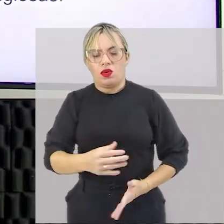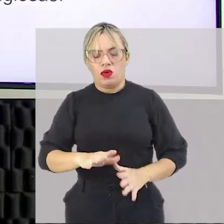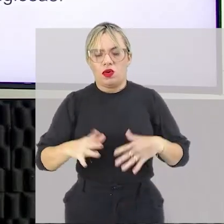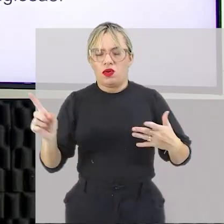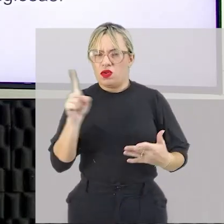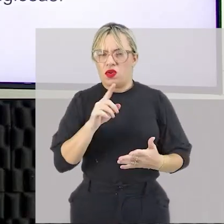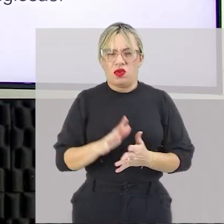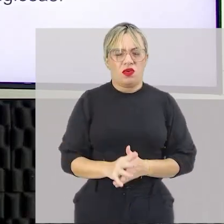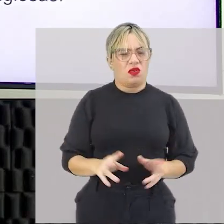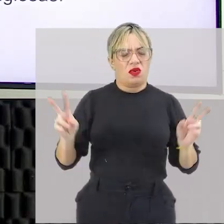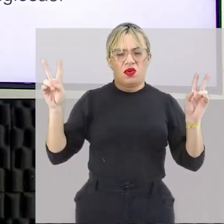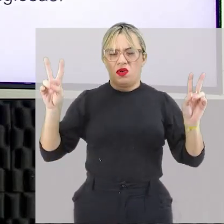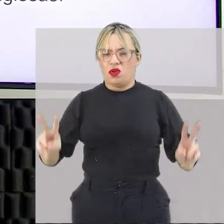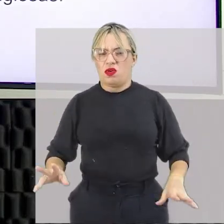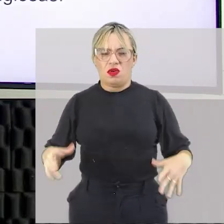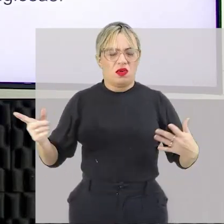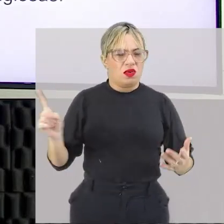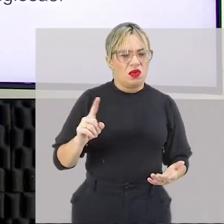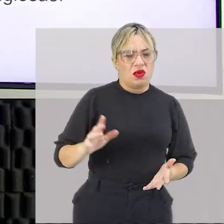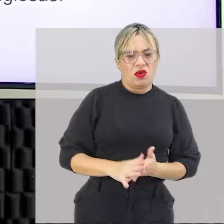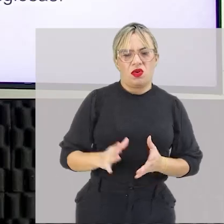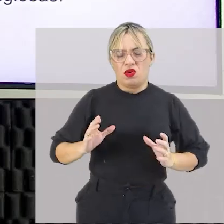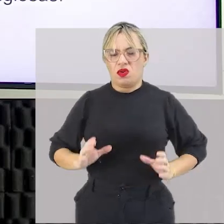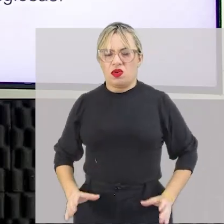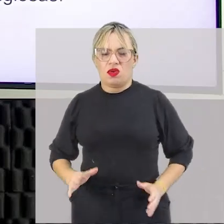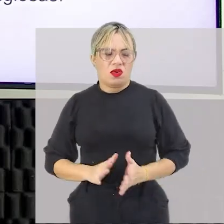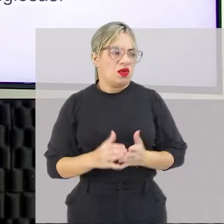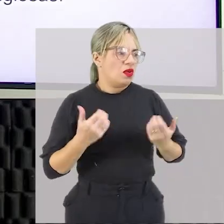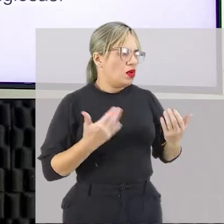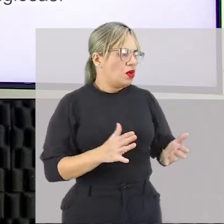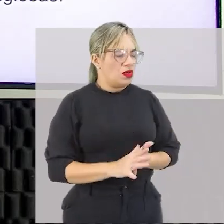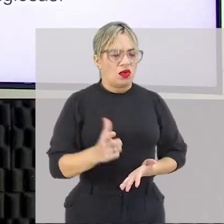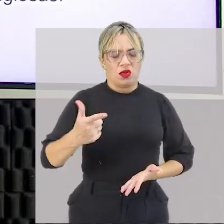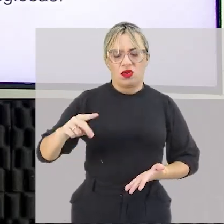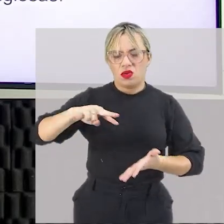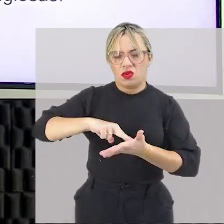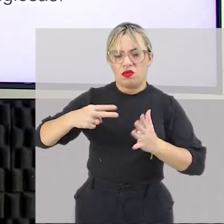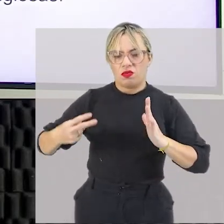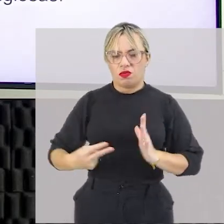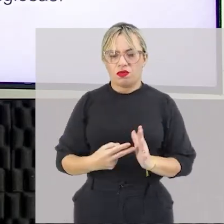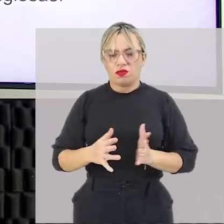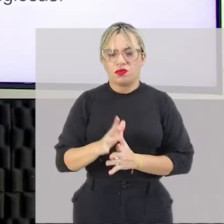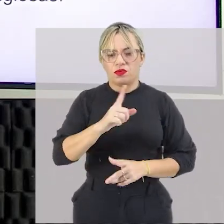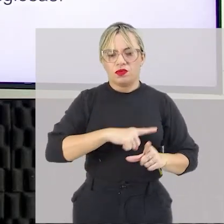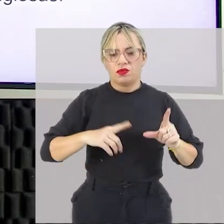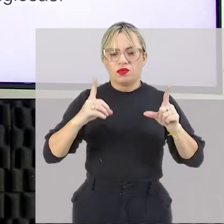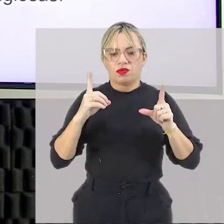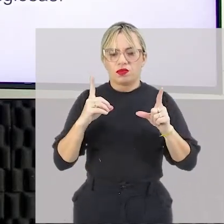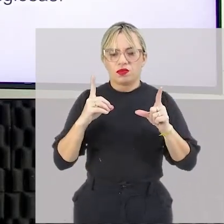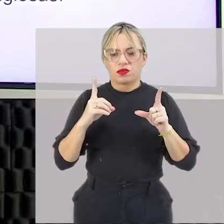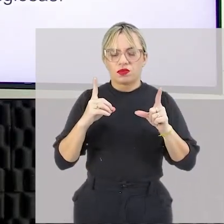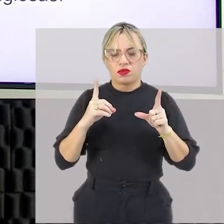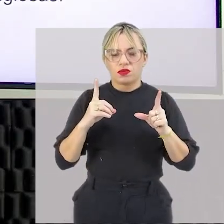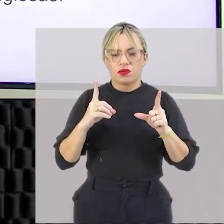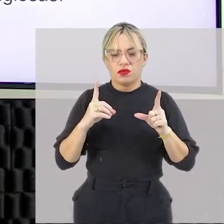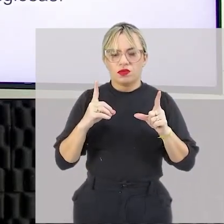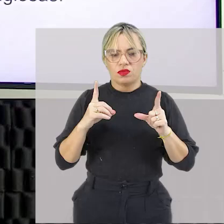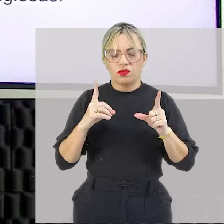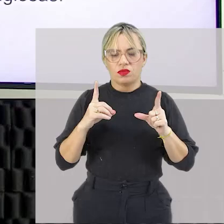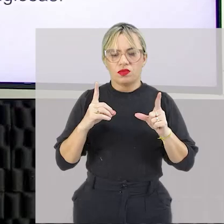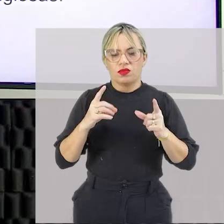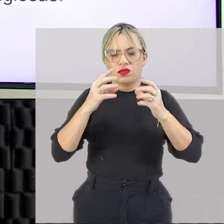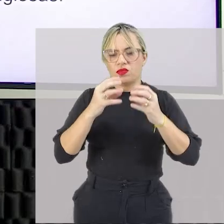uma desvalorização do comportamento da juventude. Não faz sentido a letra C. Destituição dos valores do matrimônio. O